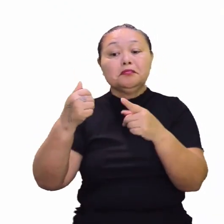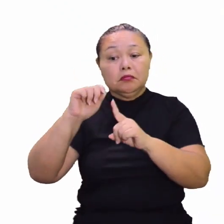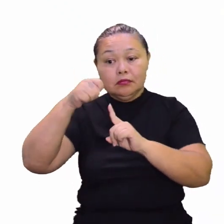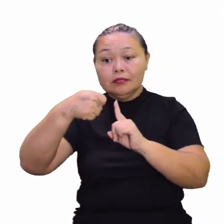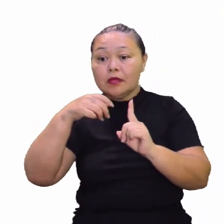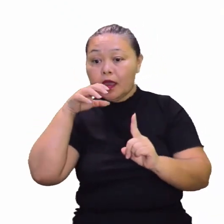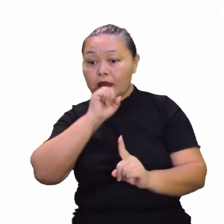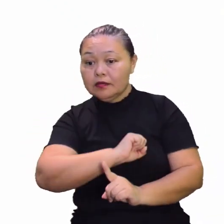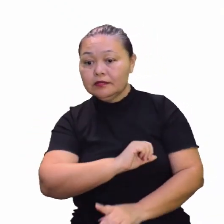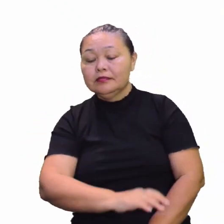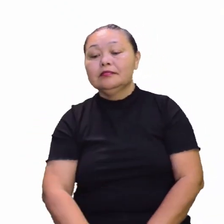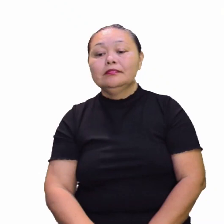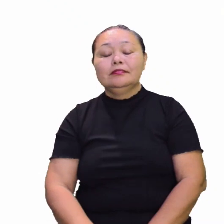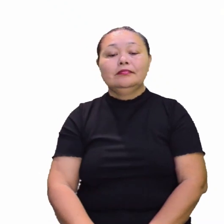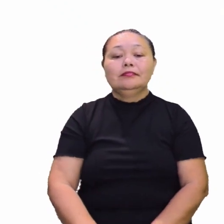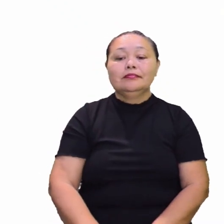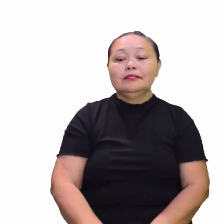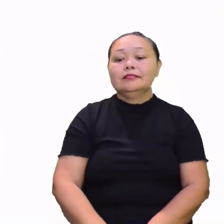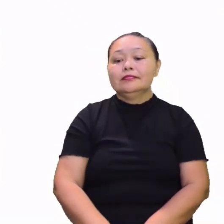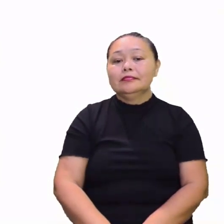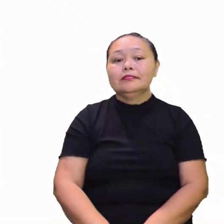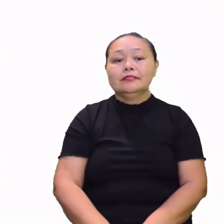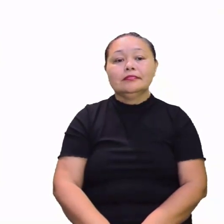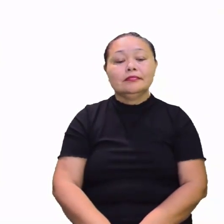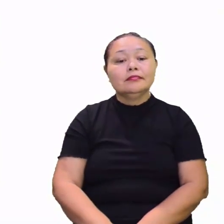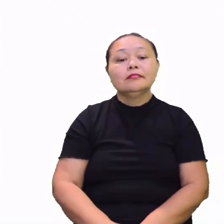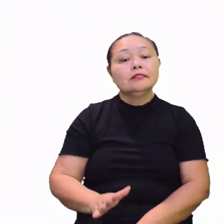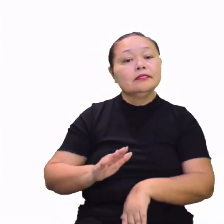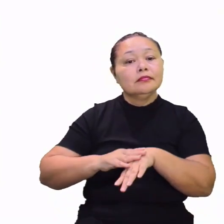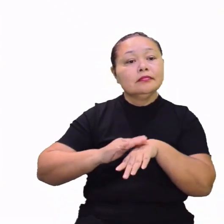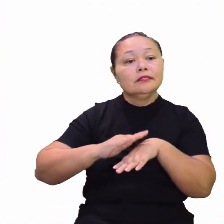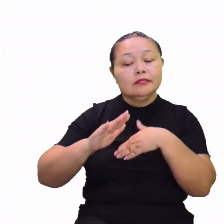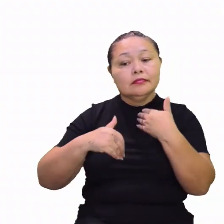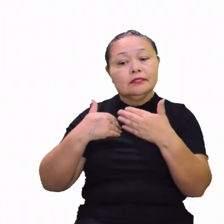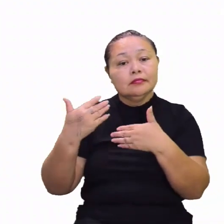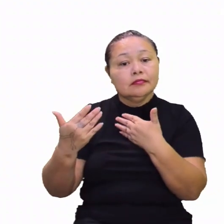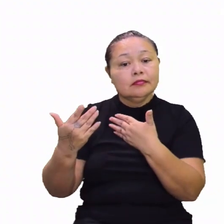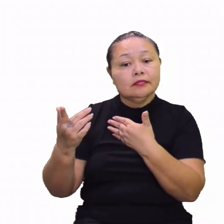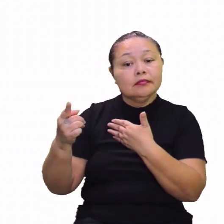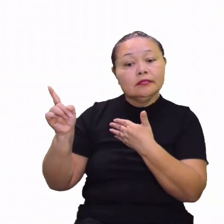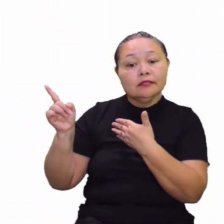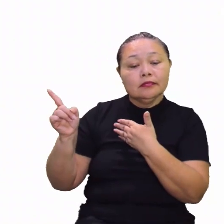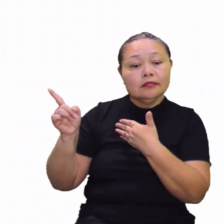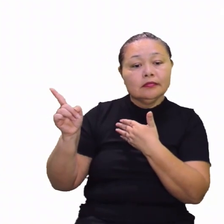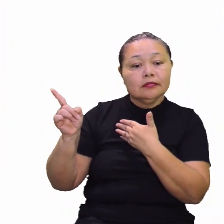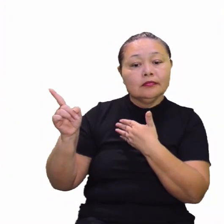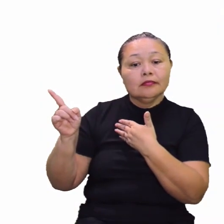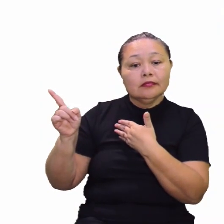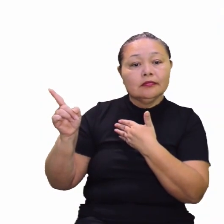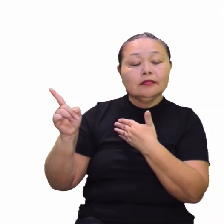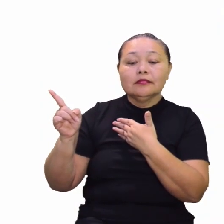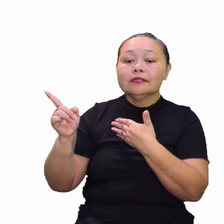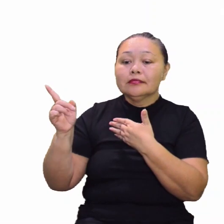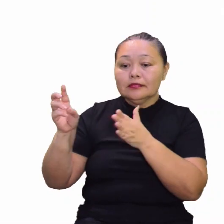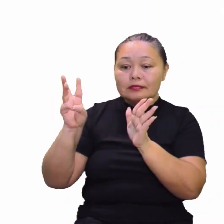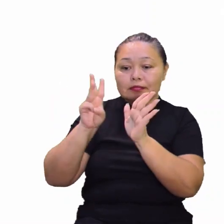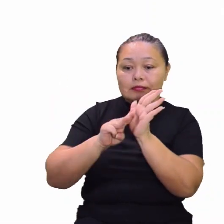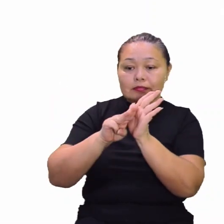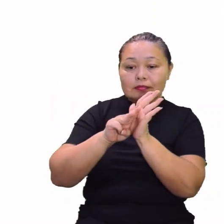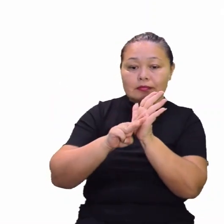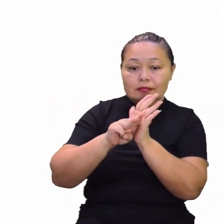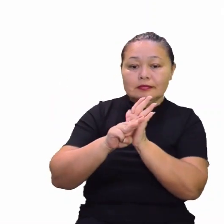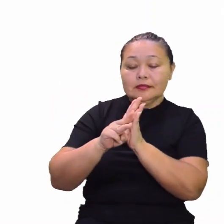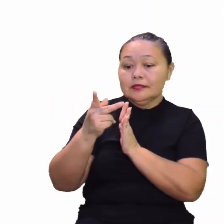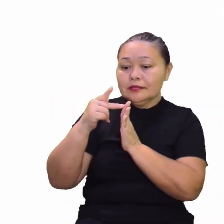Já está madura. É desse jeito. Então a gente tem uma ideia aí da durabilidade. Olha só, hidrovia do Madeira,